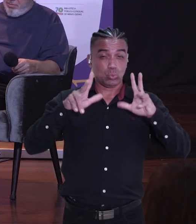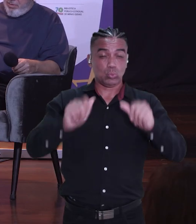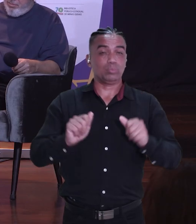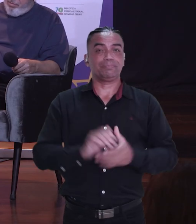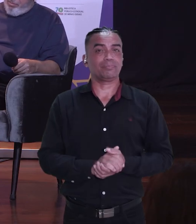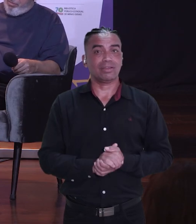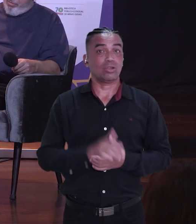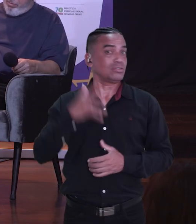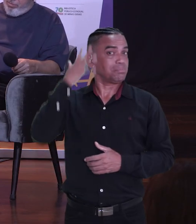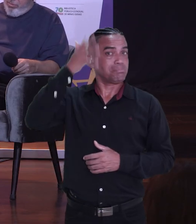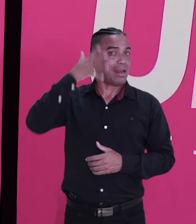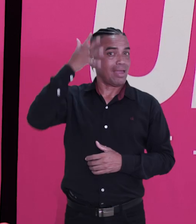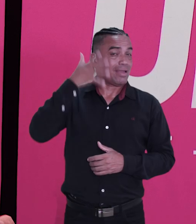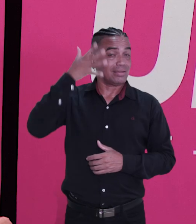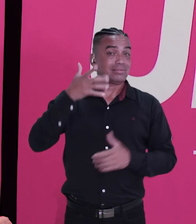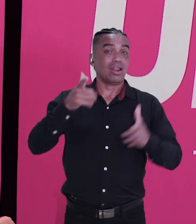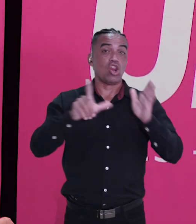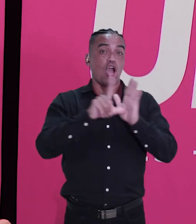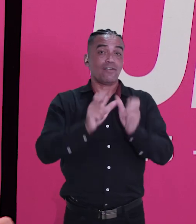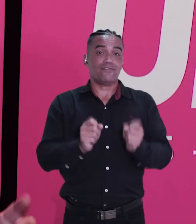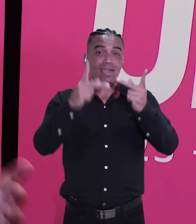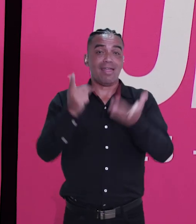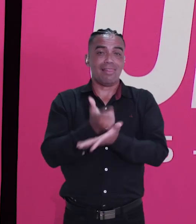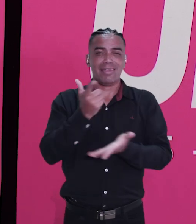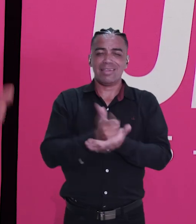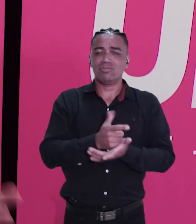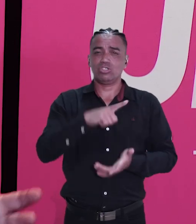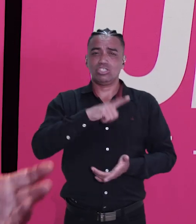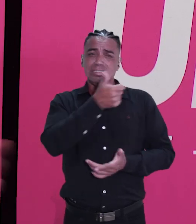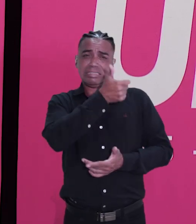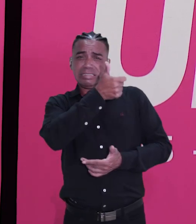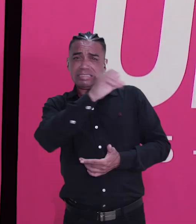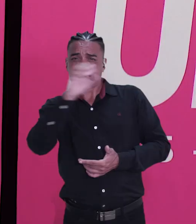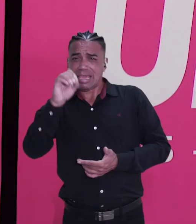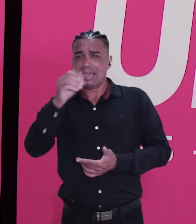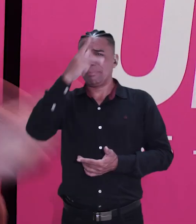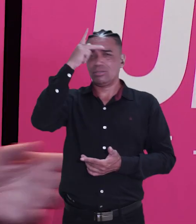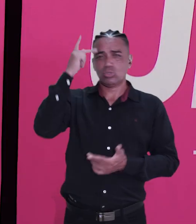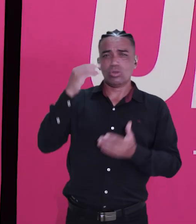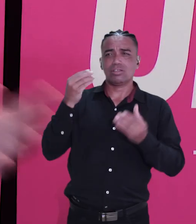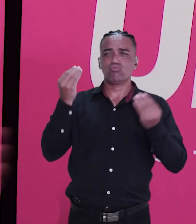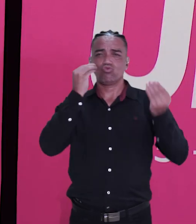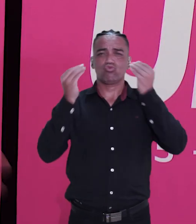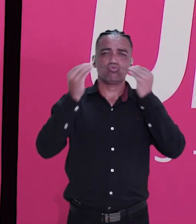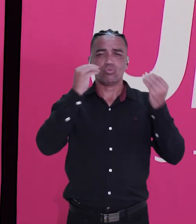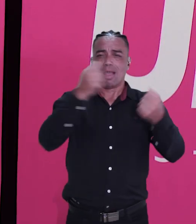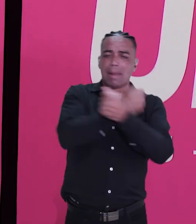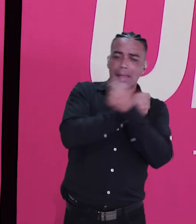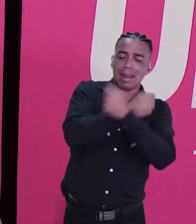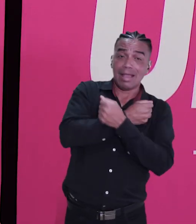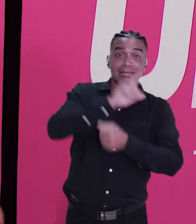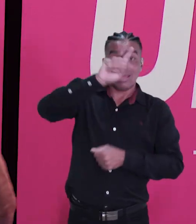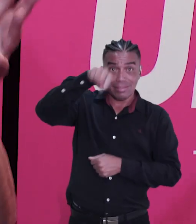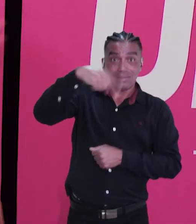uma palestra de inauguração de uma livraria lá do Rio, e tinha umas 100 pessoas, e quando acabou, né, beijos e abraços, etc. Tal, e